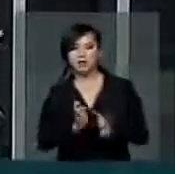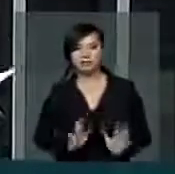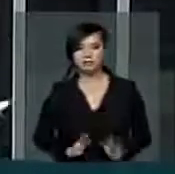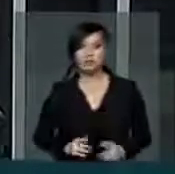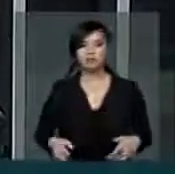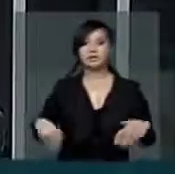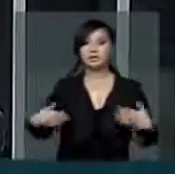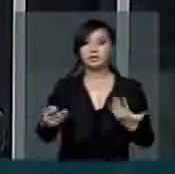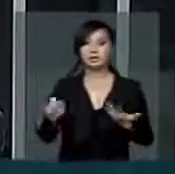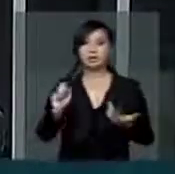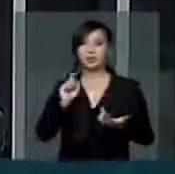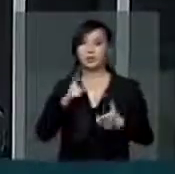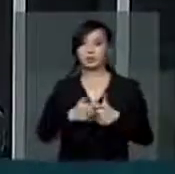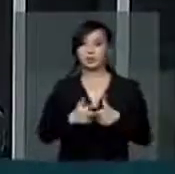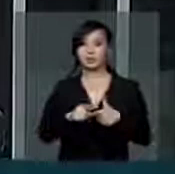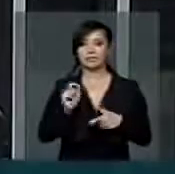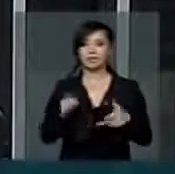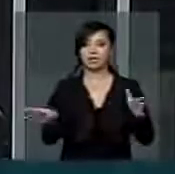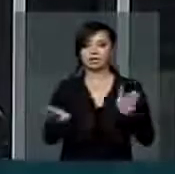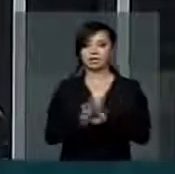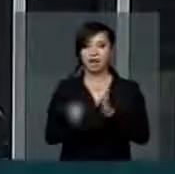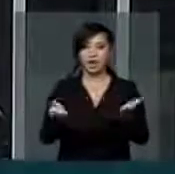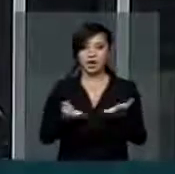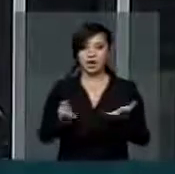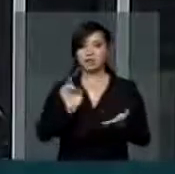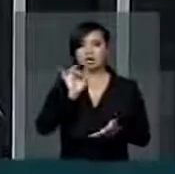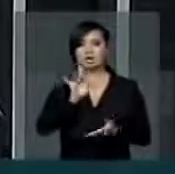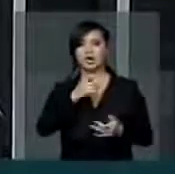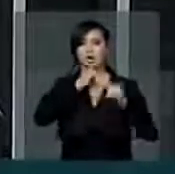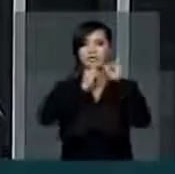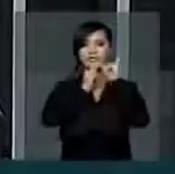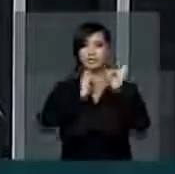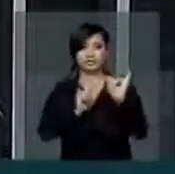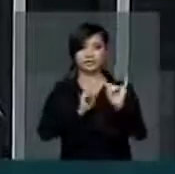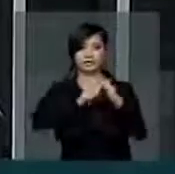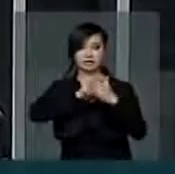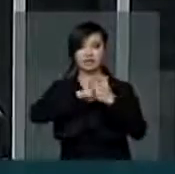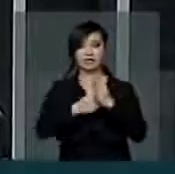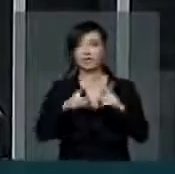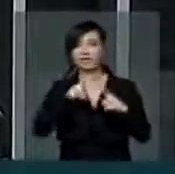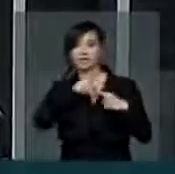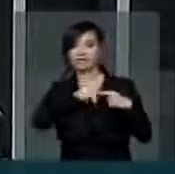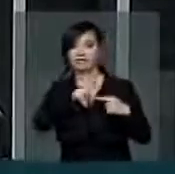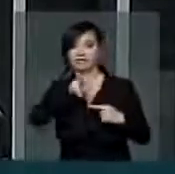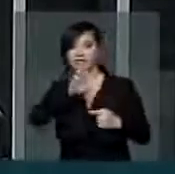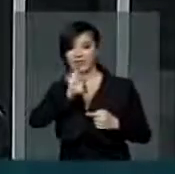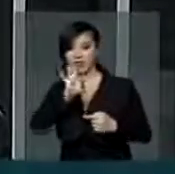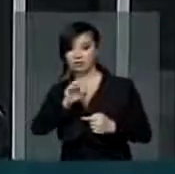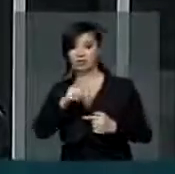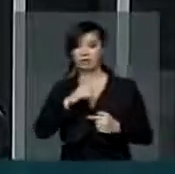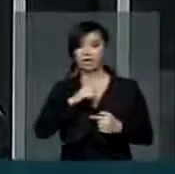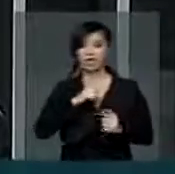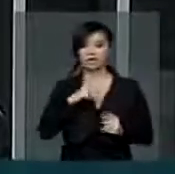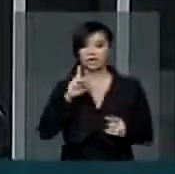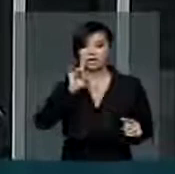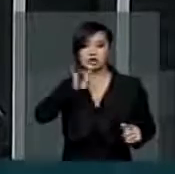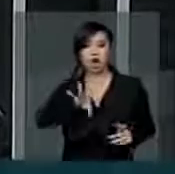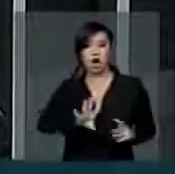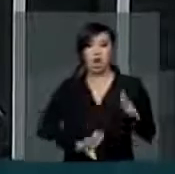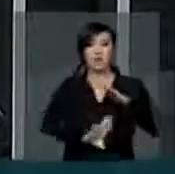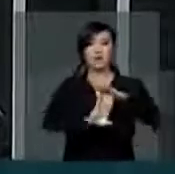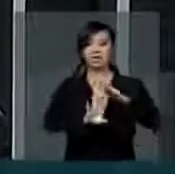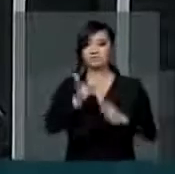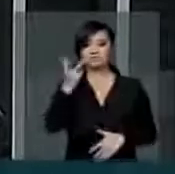comunica-se os vetos, tem 30 dias de prazo para votar. Se não votar nos 30 dias, tranca a pauta. Mas o